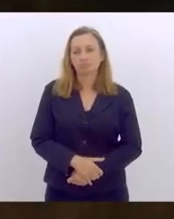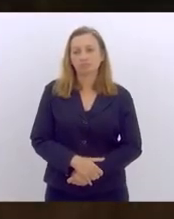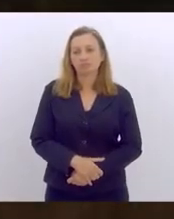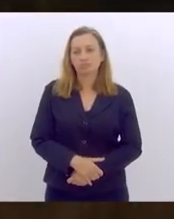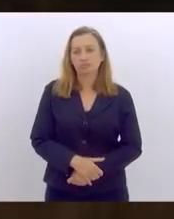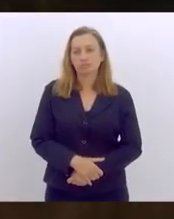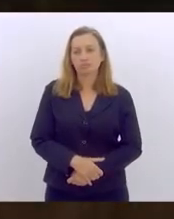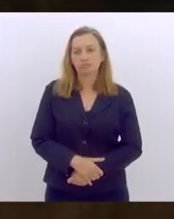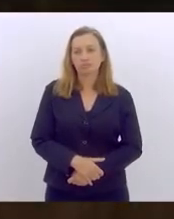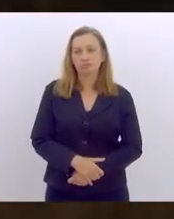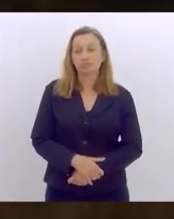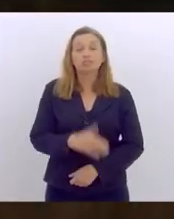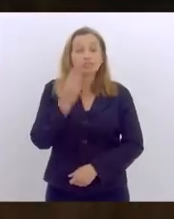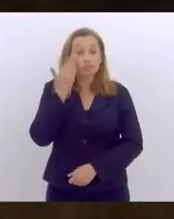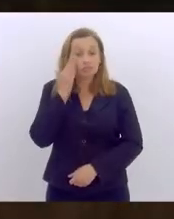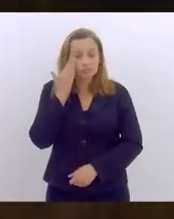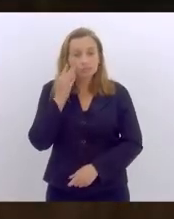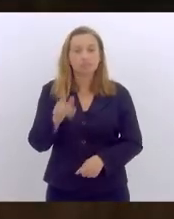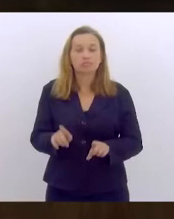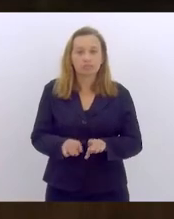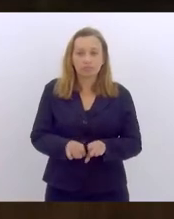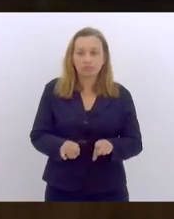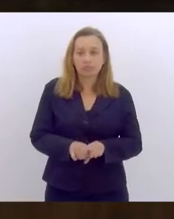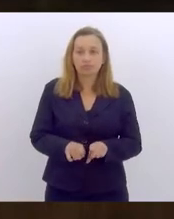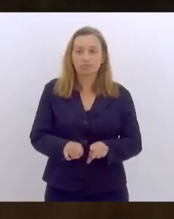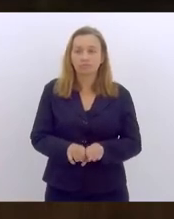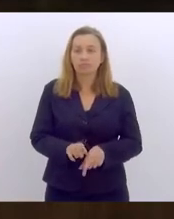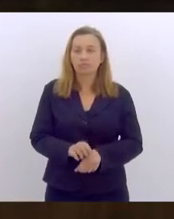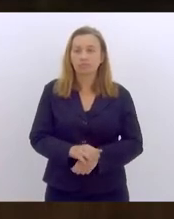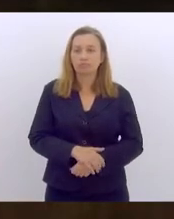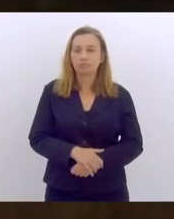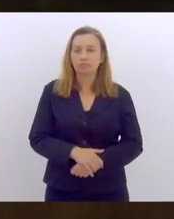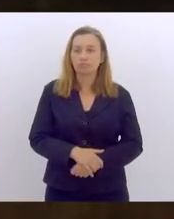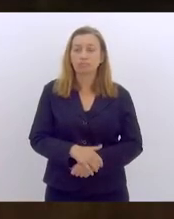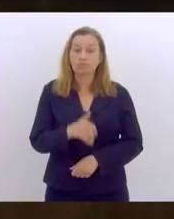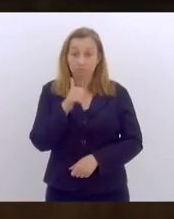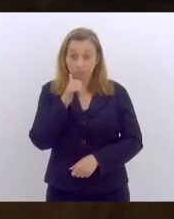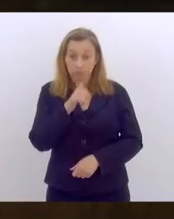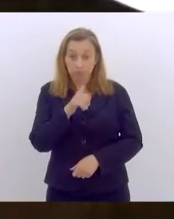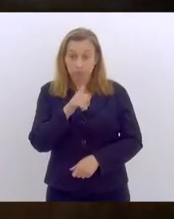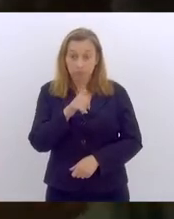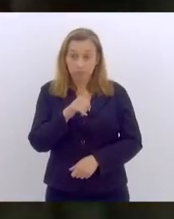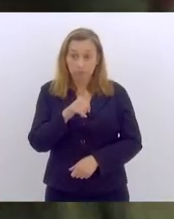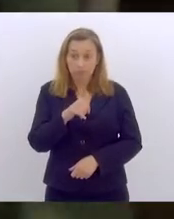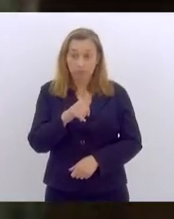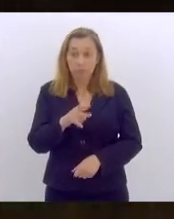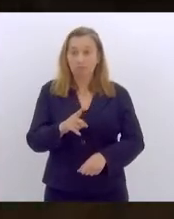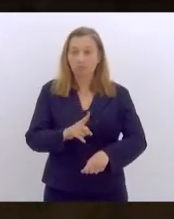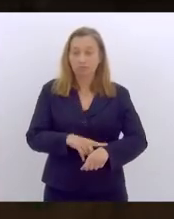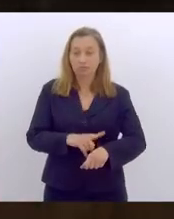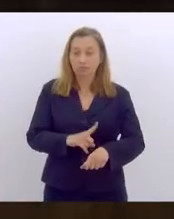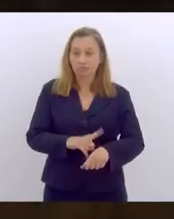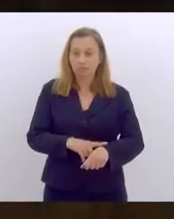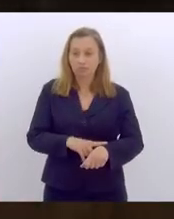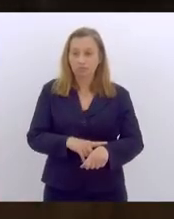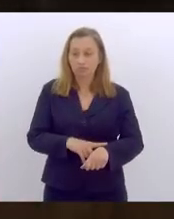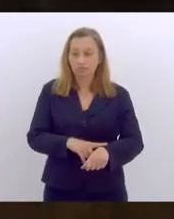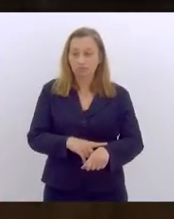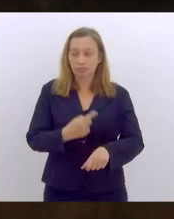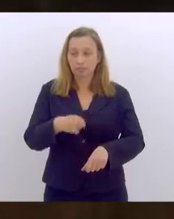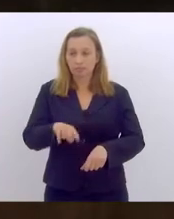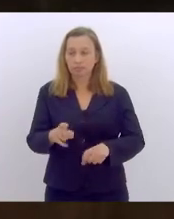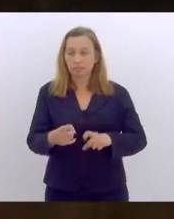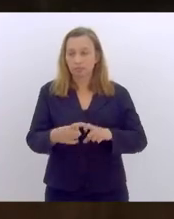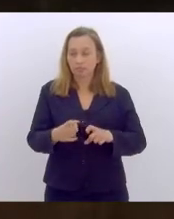porque a gente entende que também, quando a mulher está na consulta ou